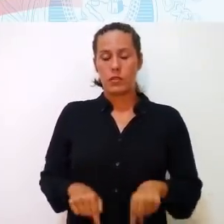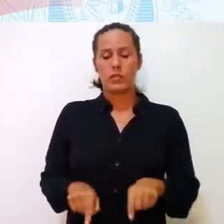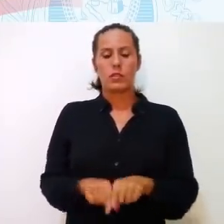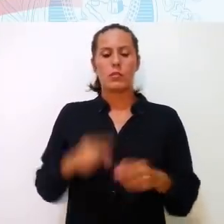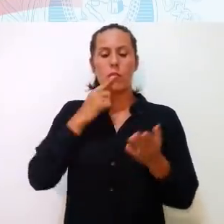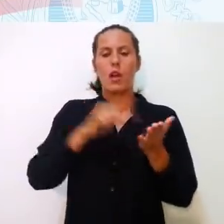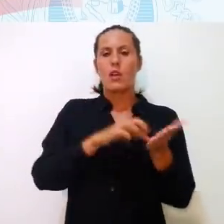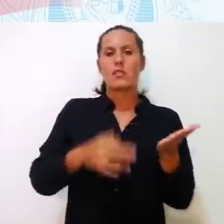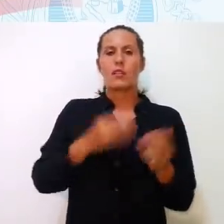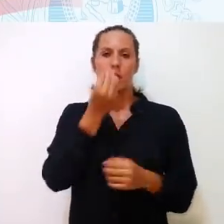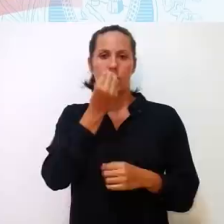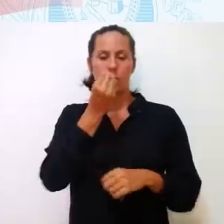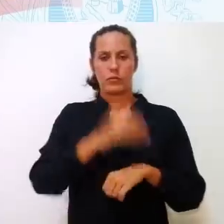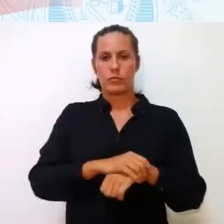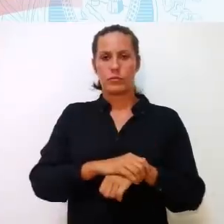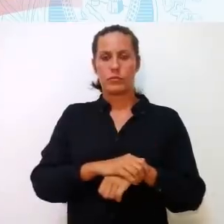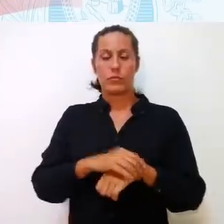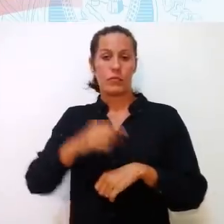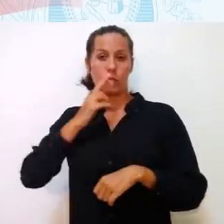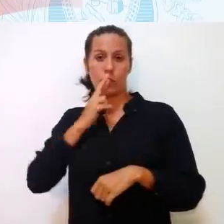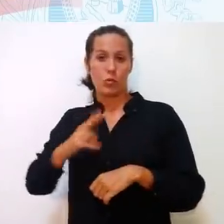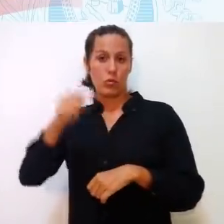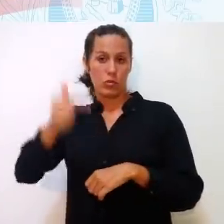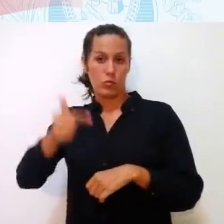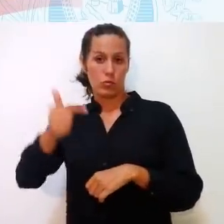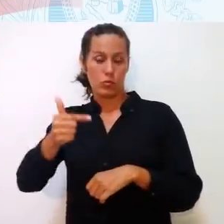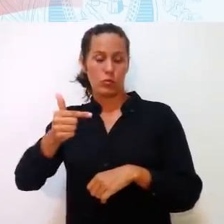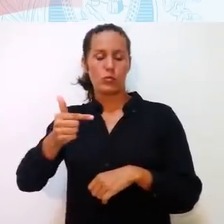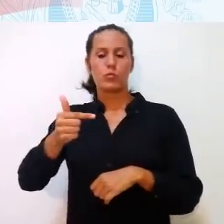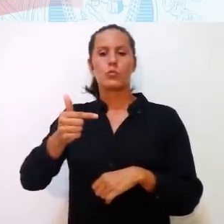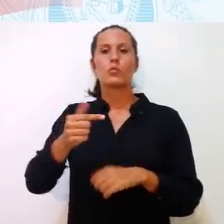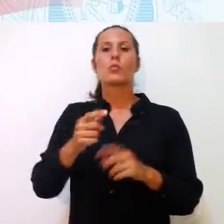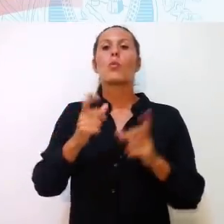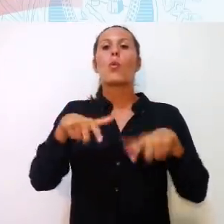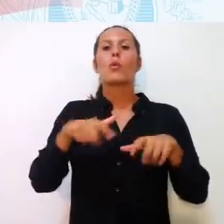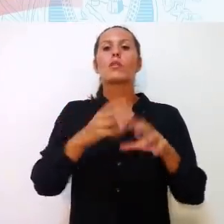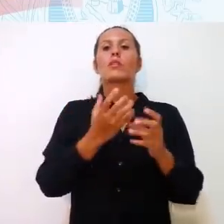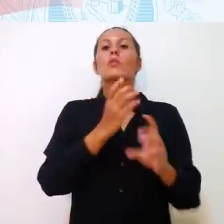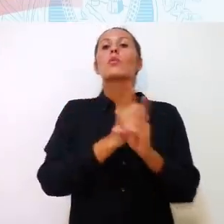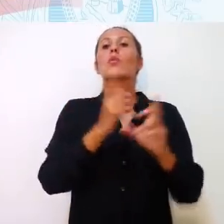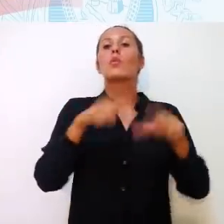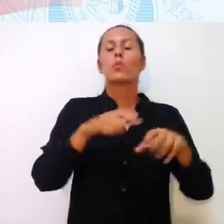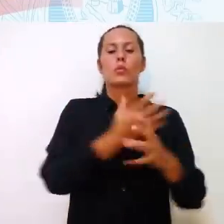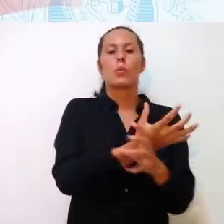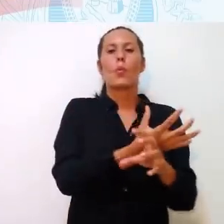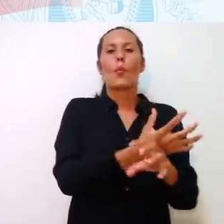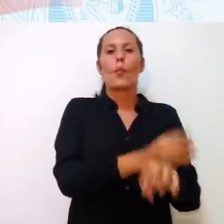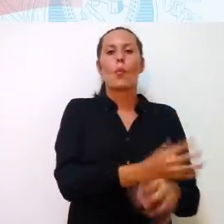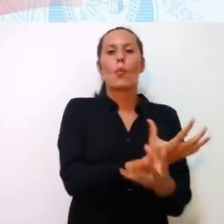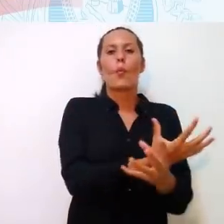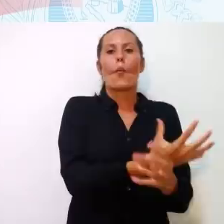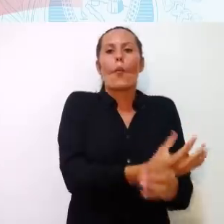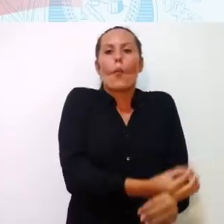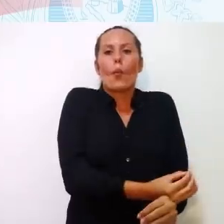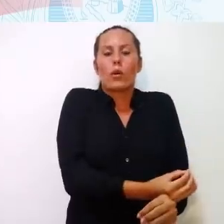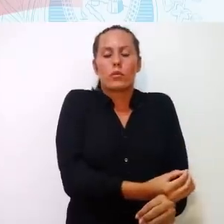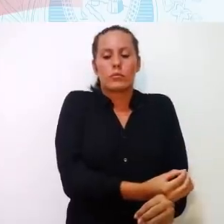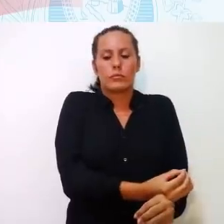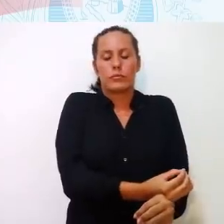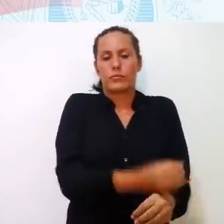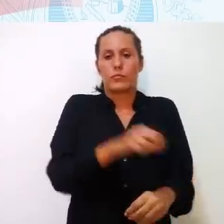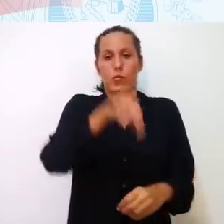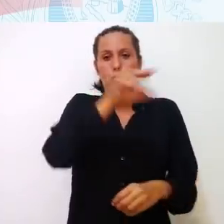crescido, pernas finas e sangue ralo. Em que região do Brasil é comum ter muitos severinos? No sertão do Nordeste